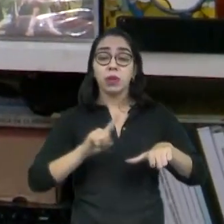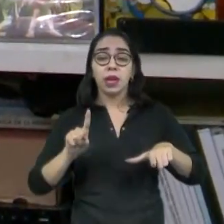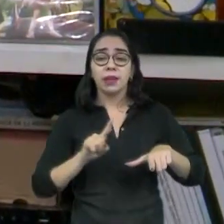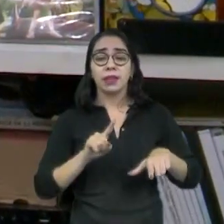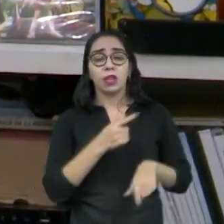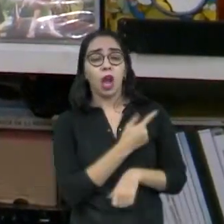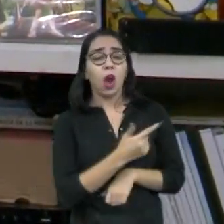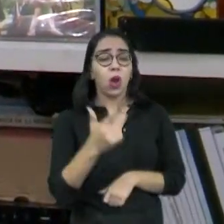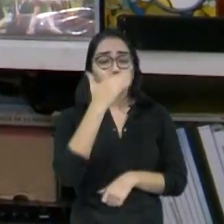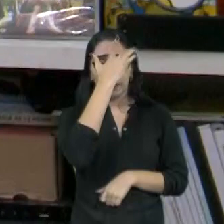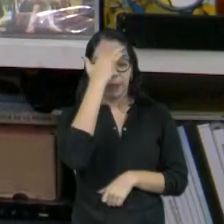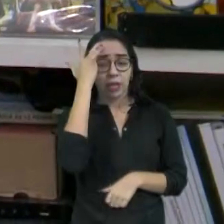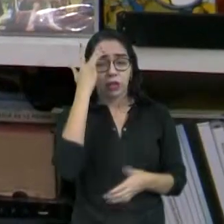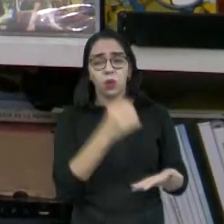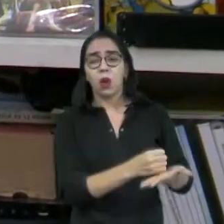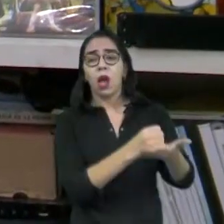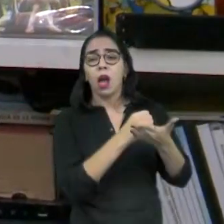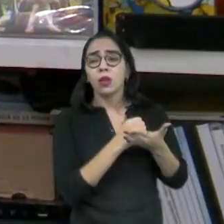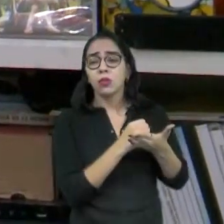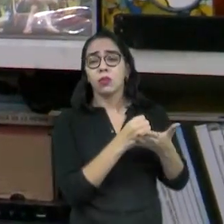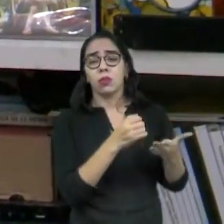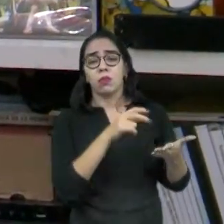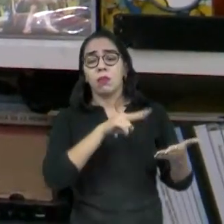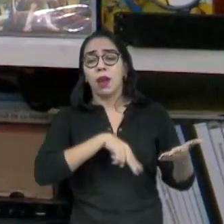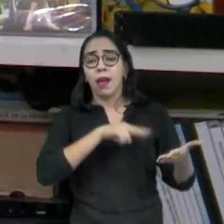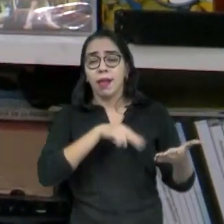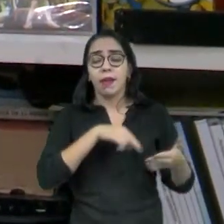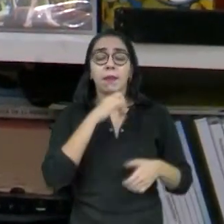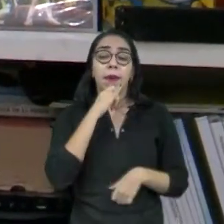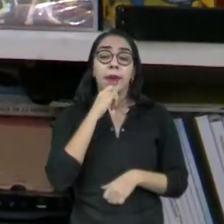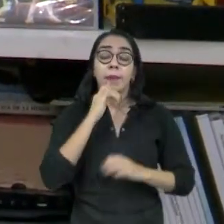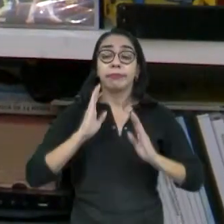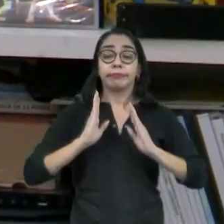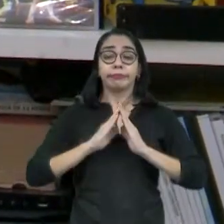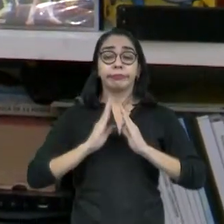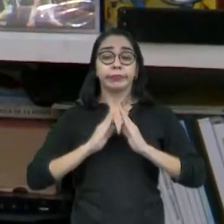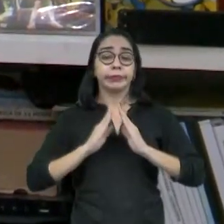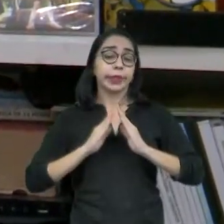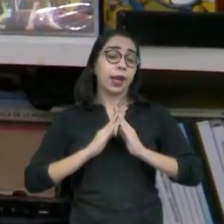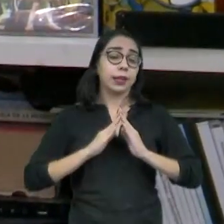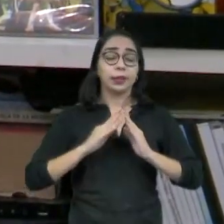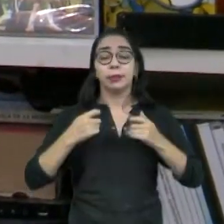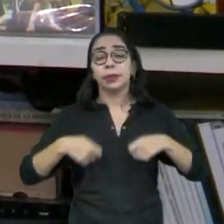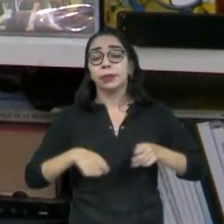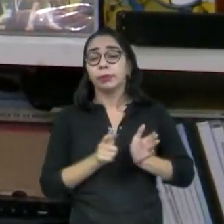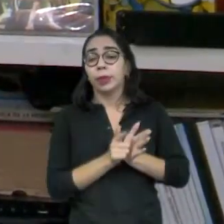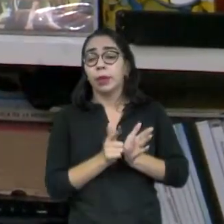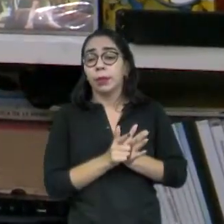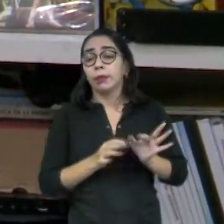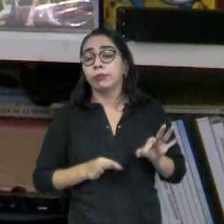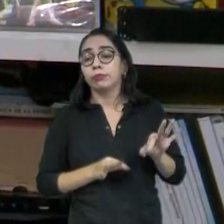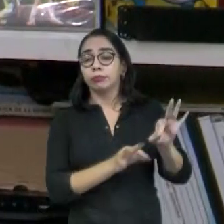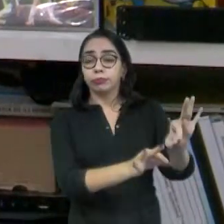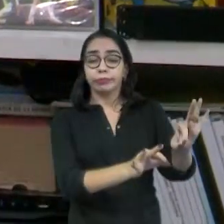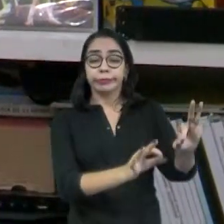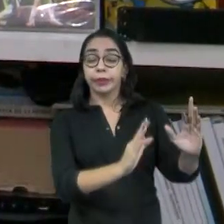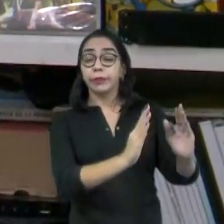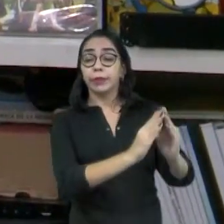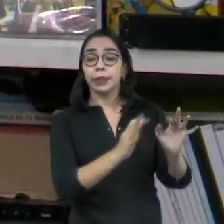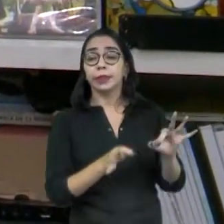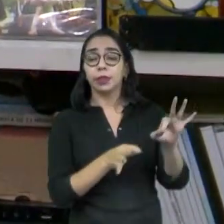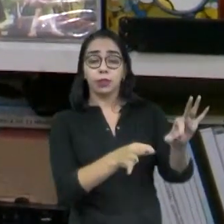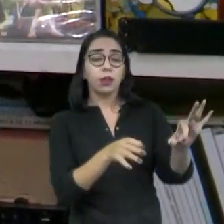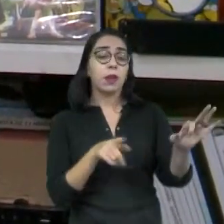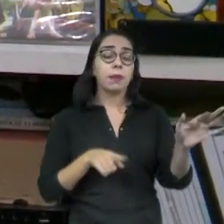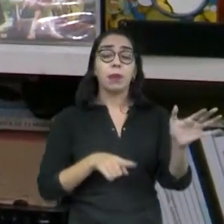opinião de outra pessoa a gente não precisa sair de casa como no passado a gente fazia para apresentar nossa conta de água de luz para um vizinho perguntar quanto foi que